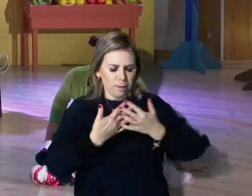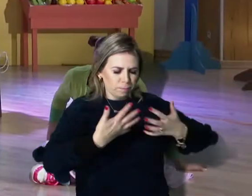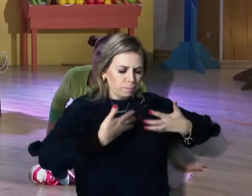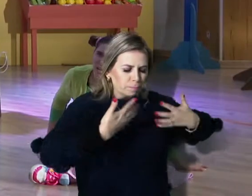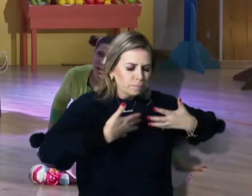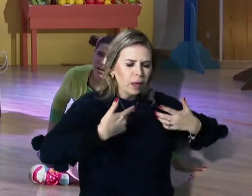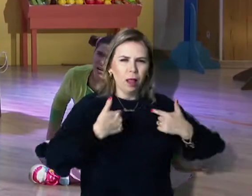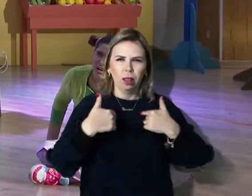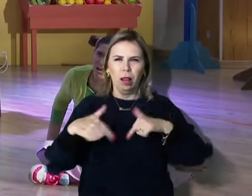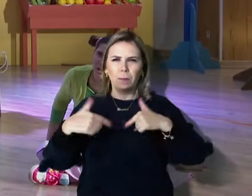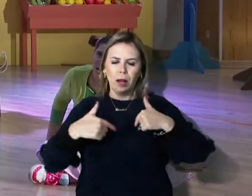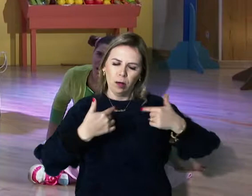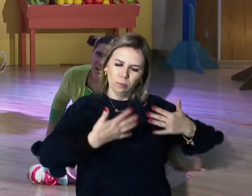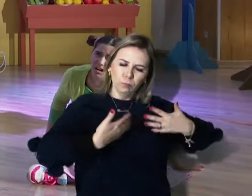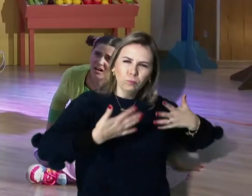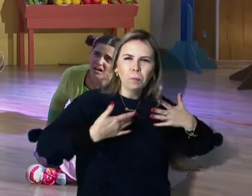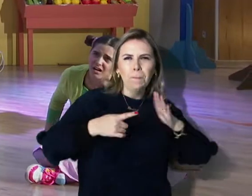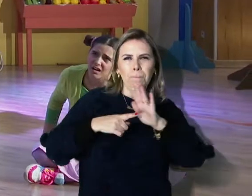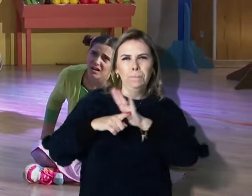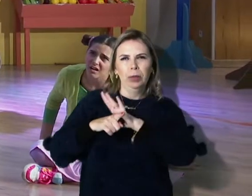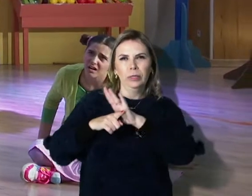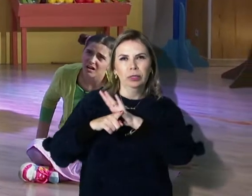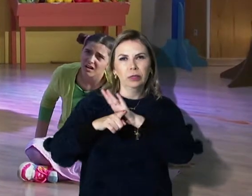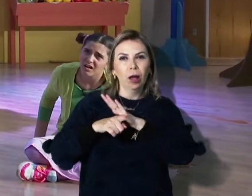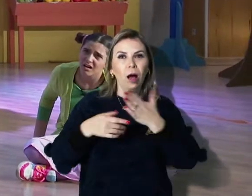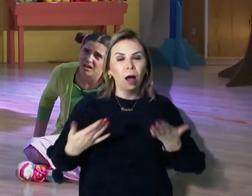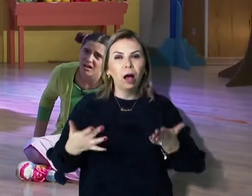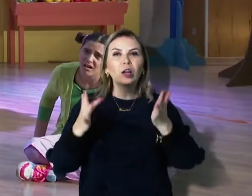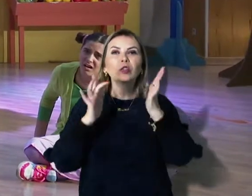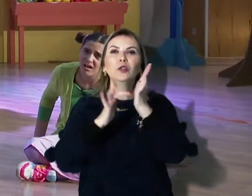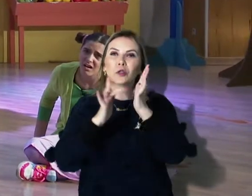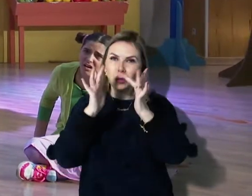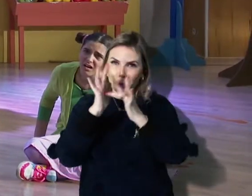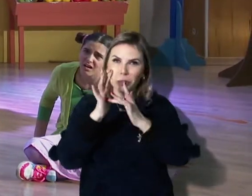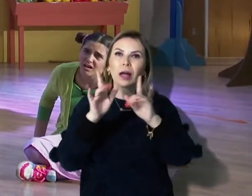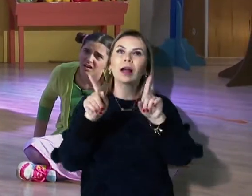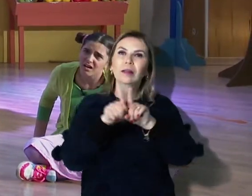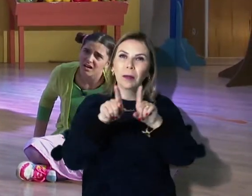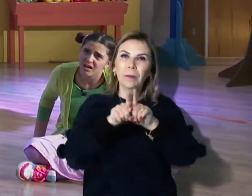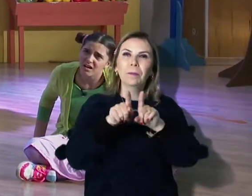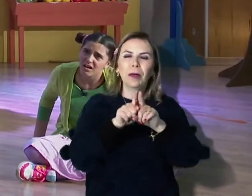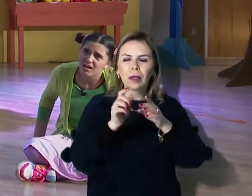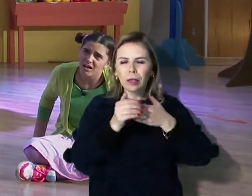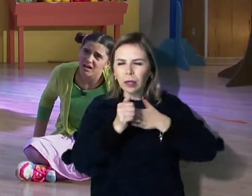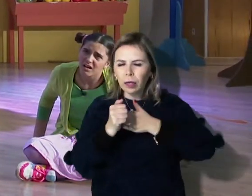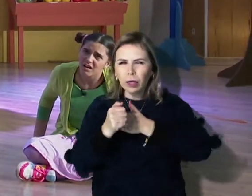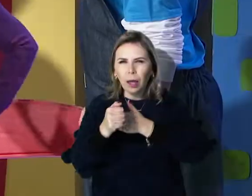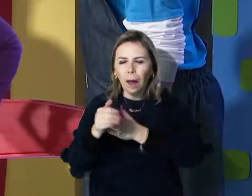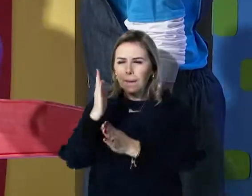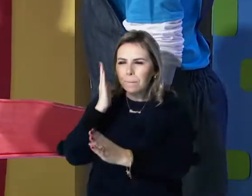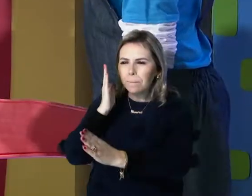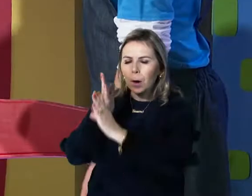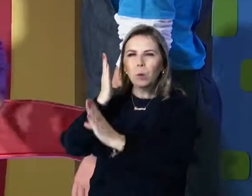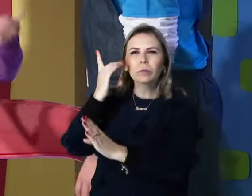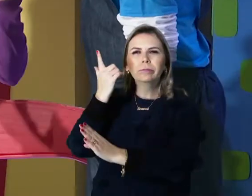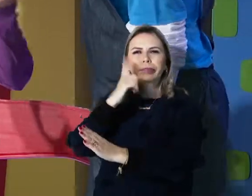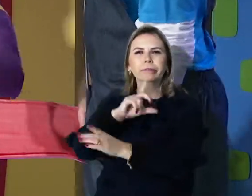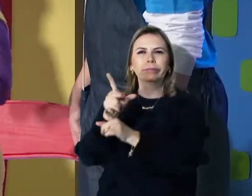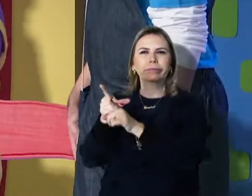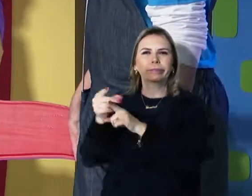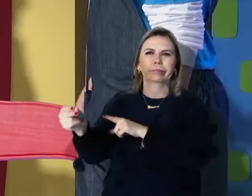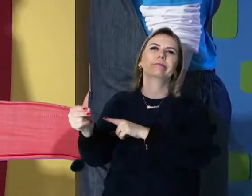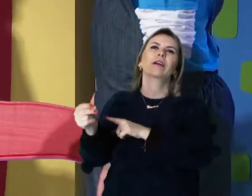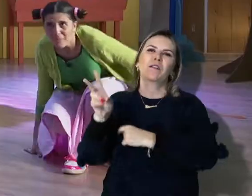pra trabalhar e pra pesquisar. E Jesus nos guia até uma solução, até a